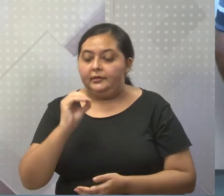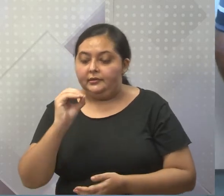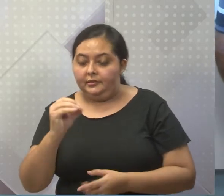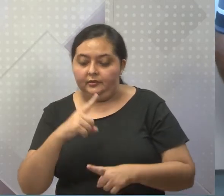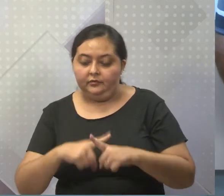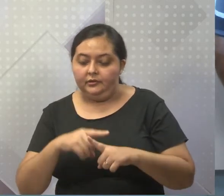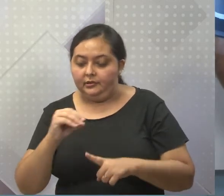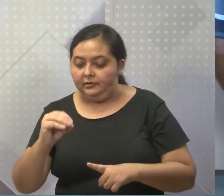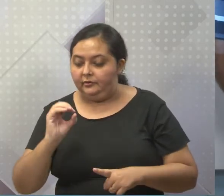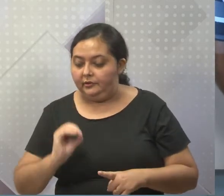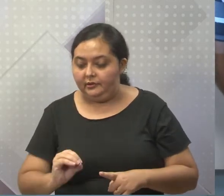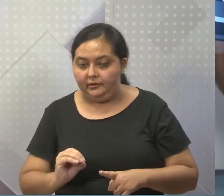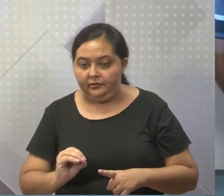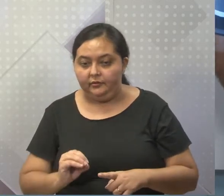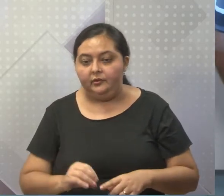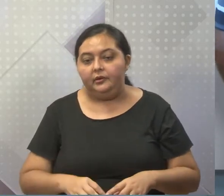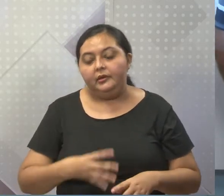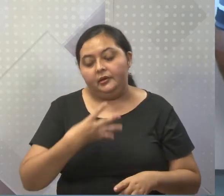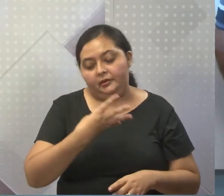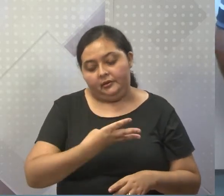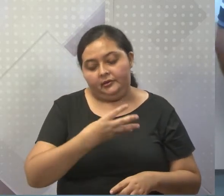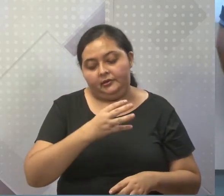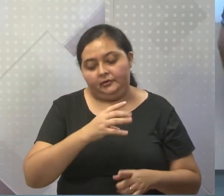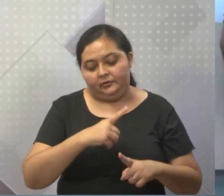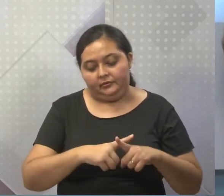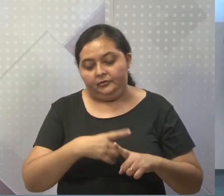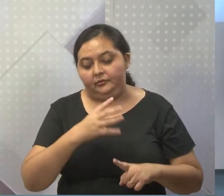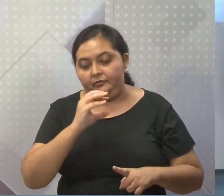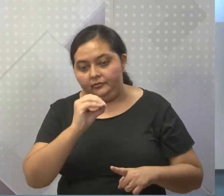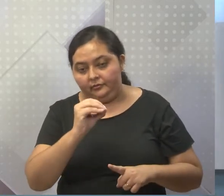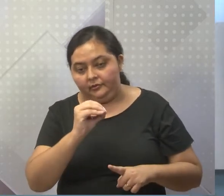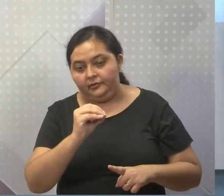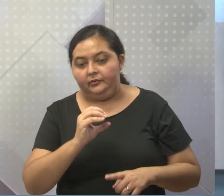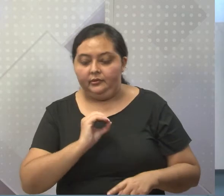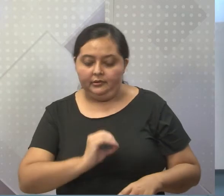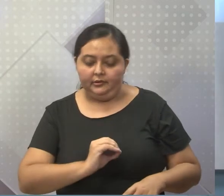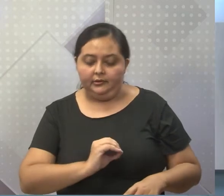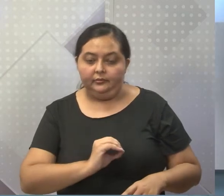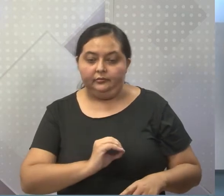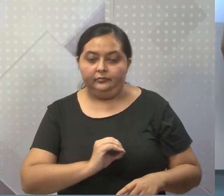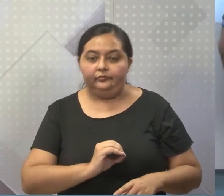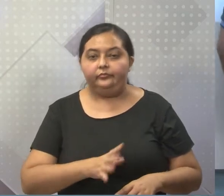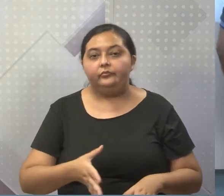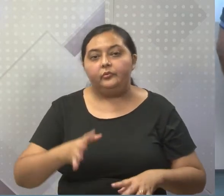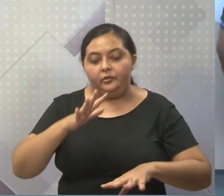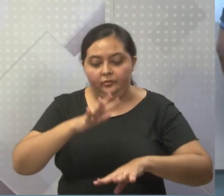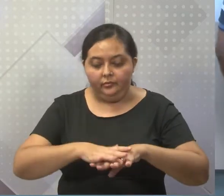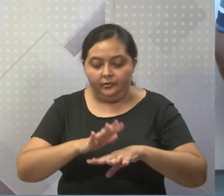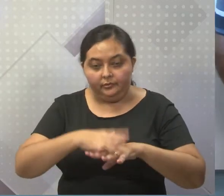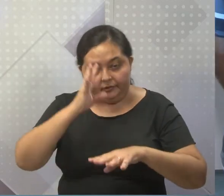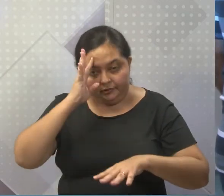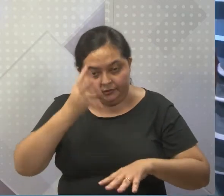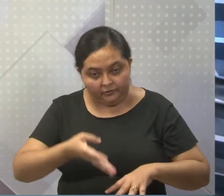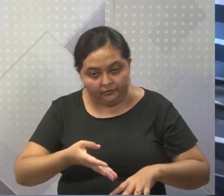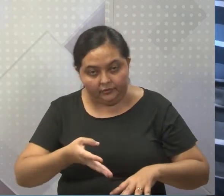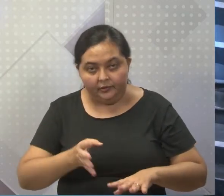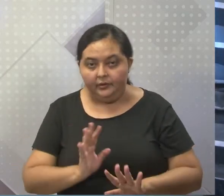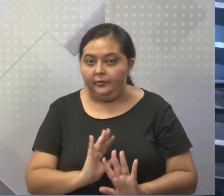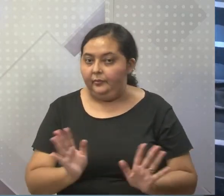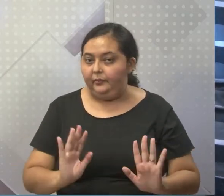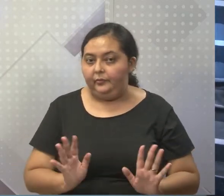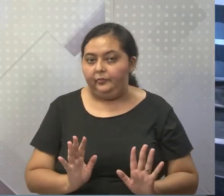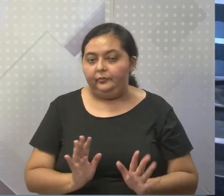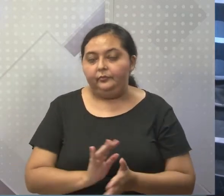0 é 0. E 0 vezes 4 também é 0. Depois que eu faço esse cálculo aqui, ó, eu não comentei em momento